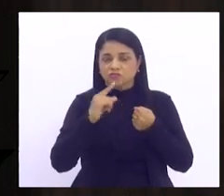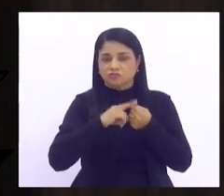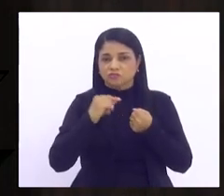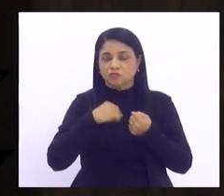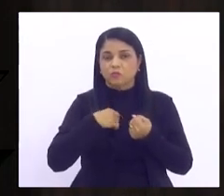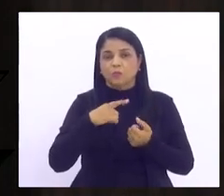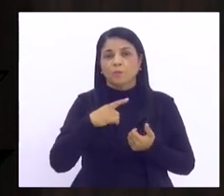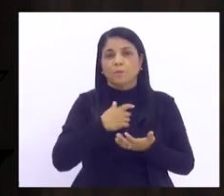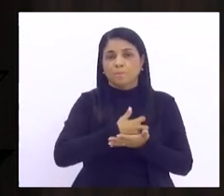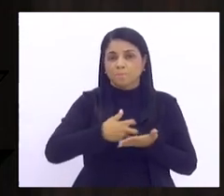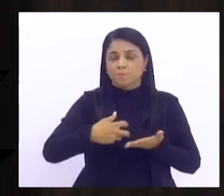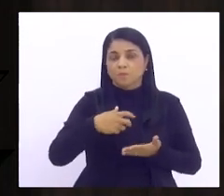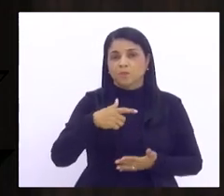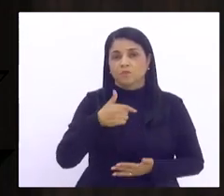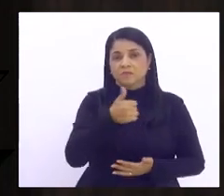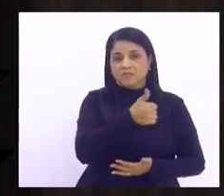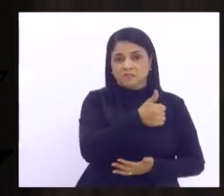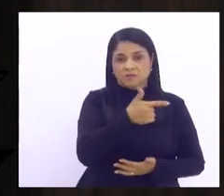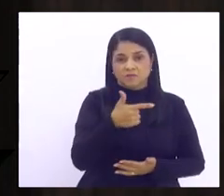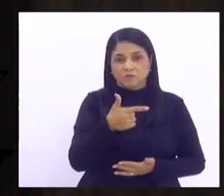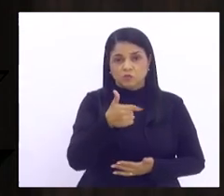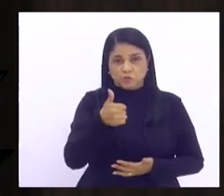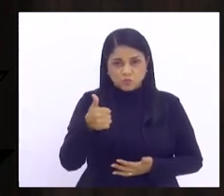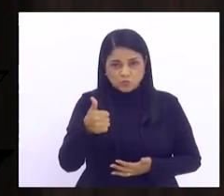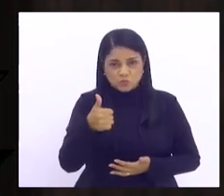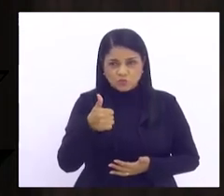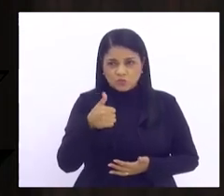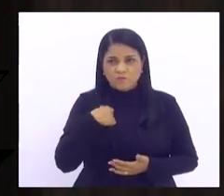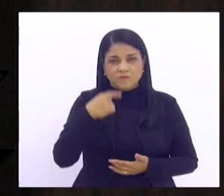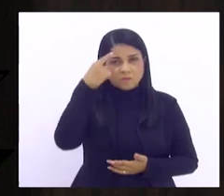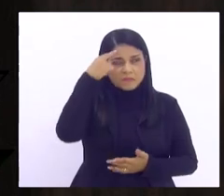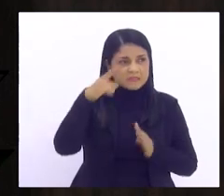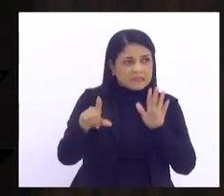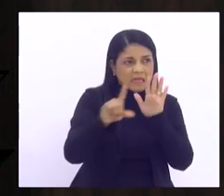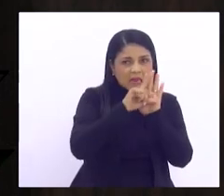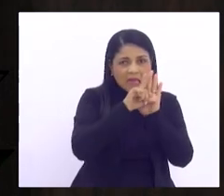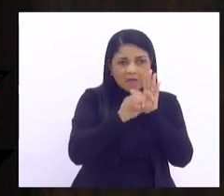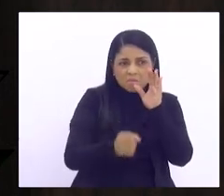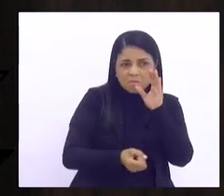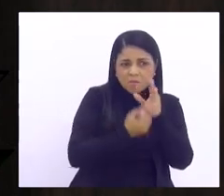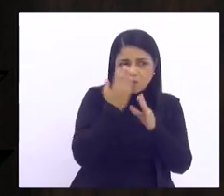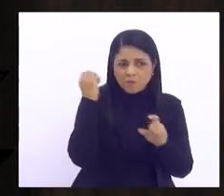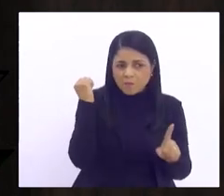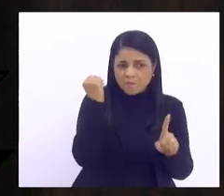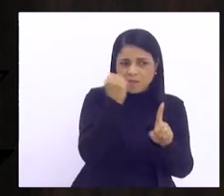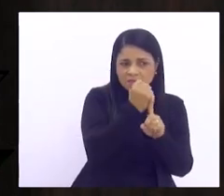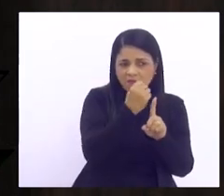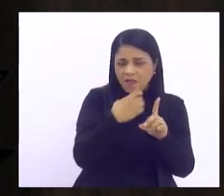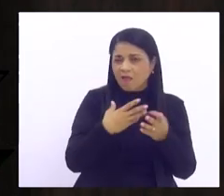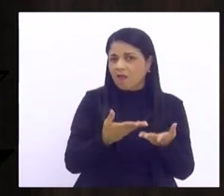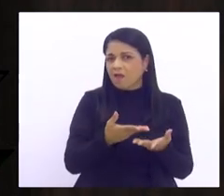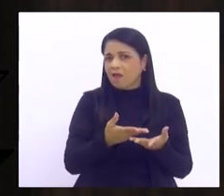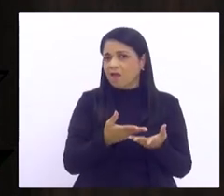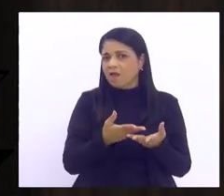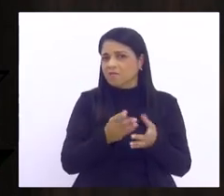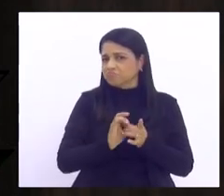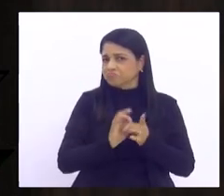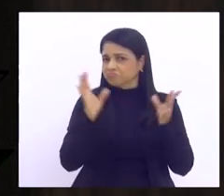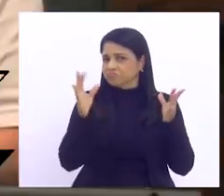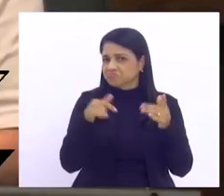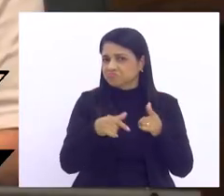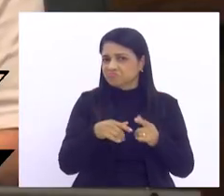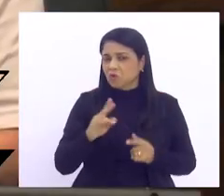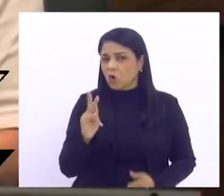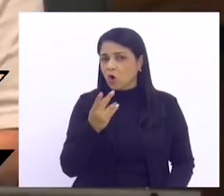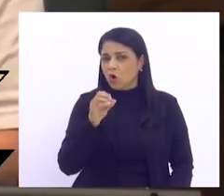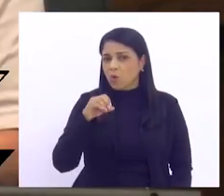cogitaria legalizar o homicídio? Ou seja, na verdade, deixar de ser crime, né? O